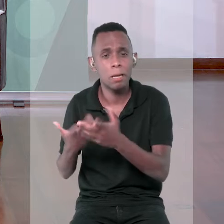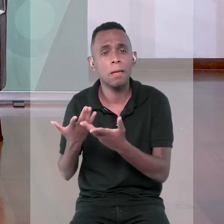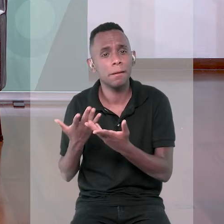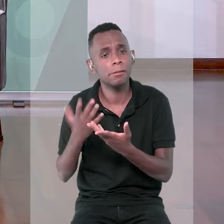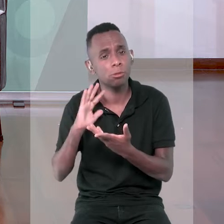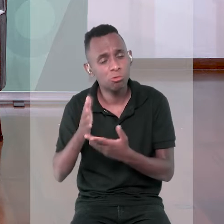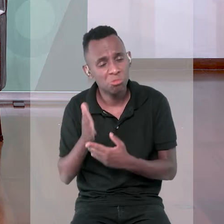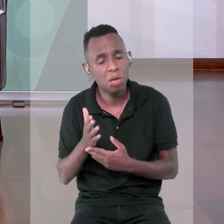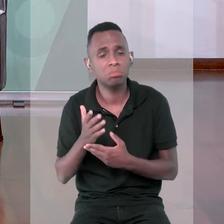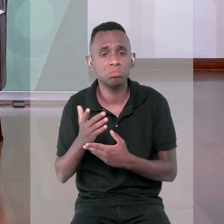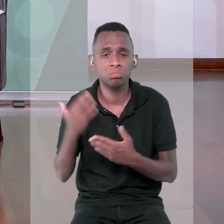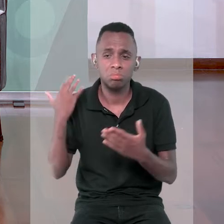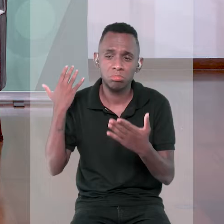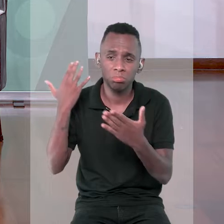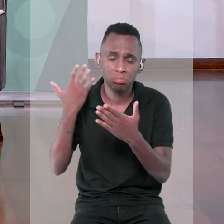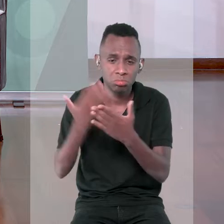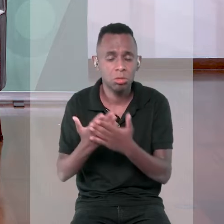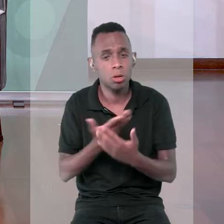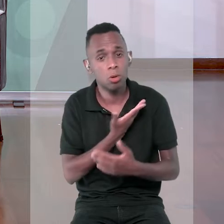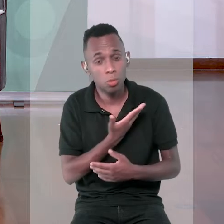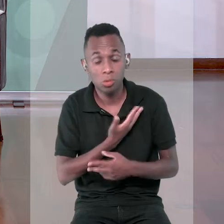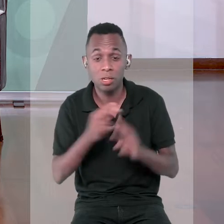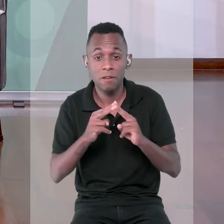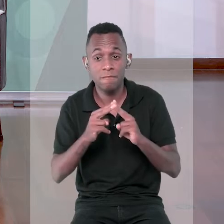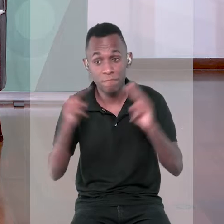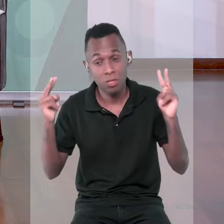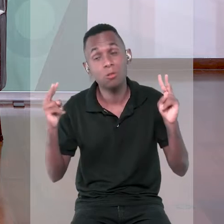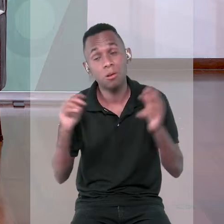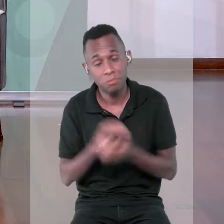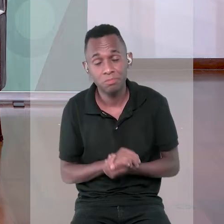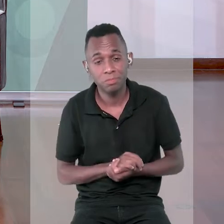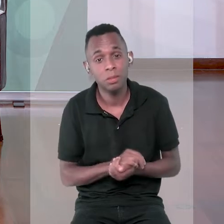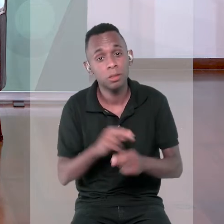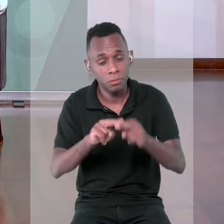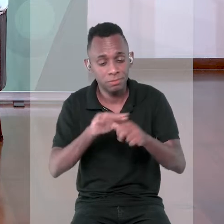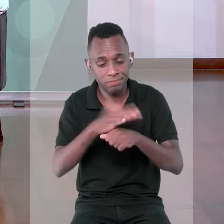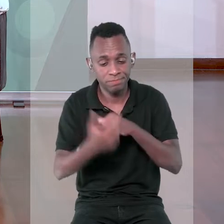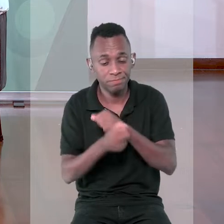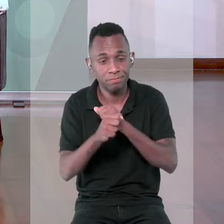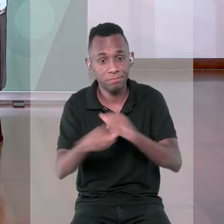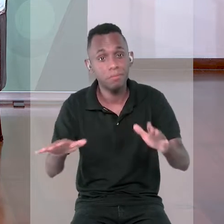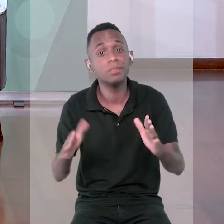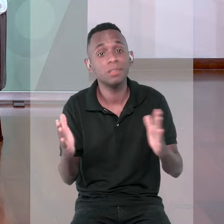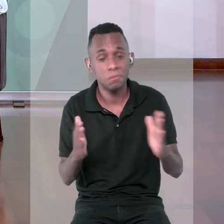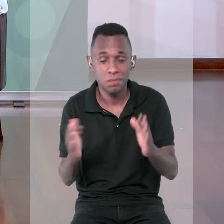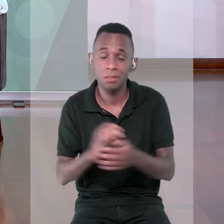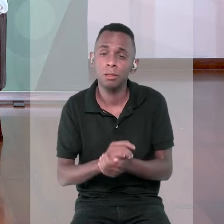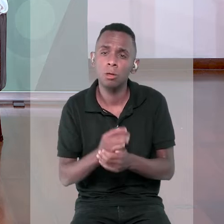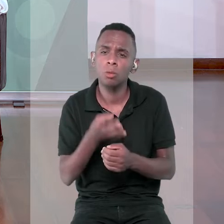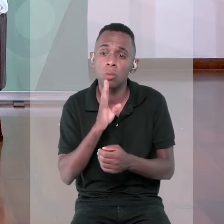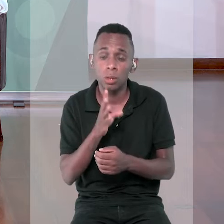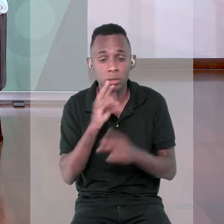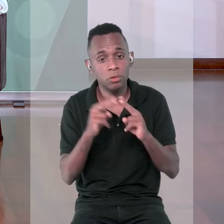algum tempo, né, Leila, que a gente tem construído a nossa amizade virtual. Foi na pandemia. A gente se